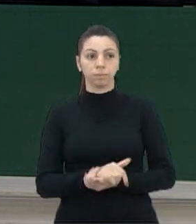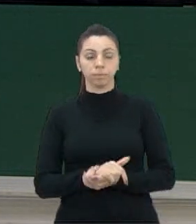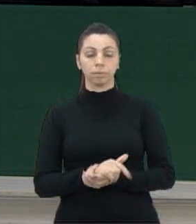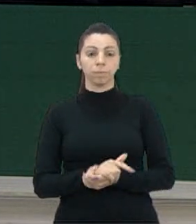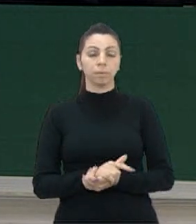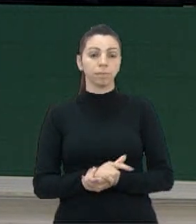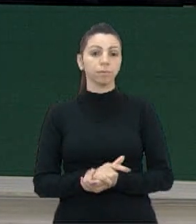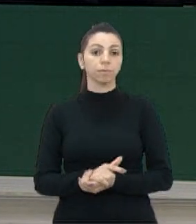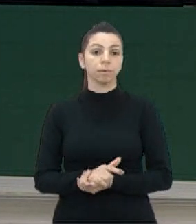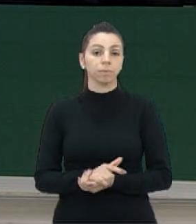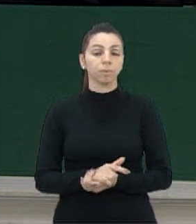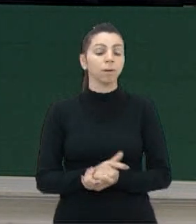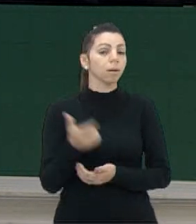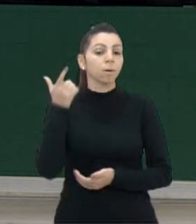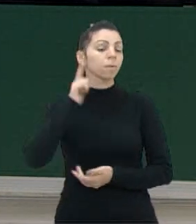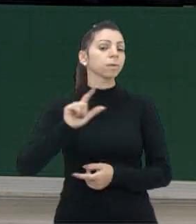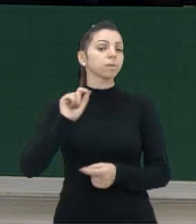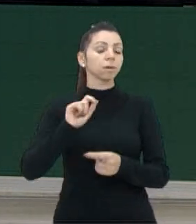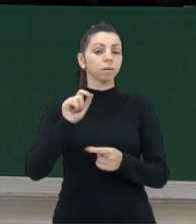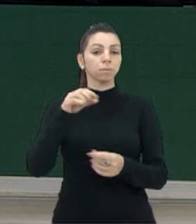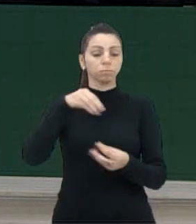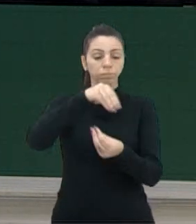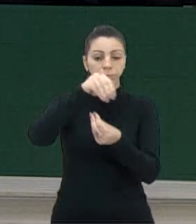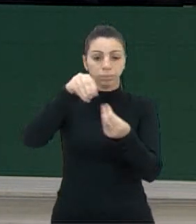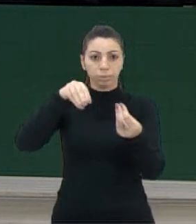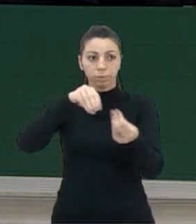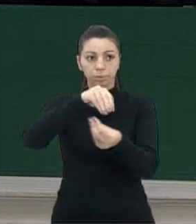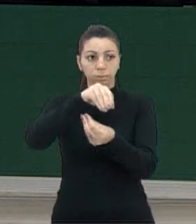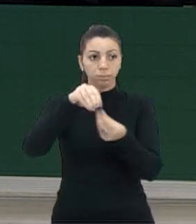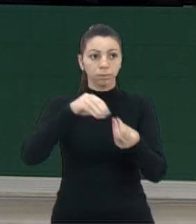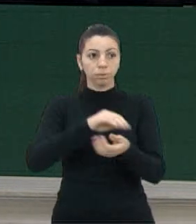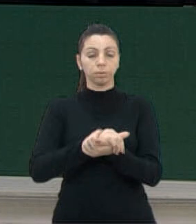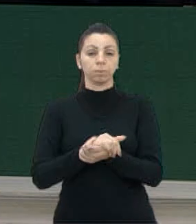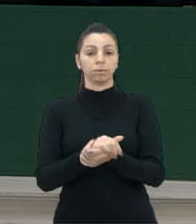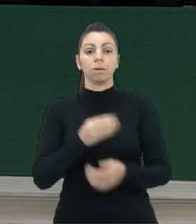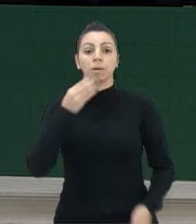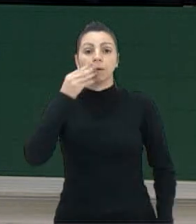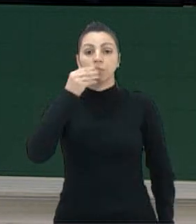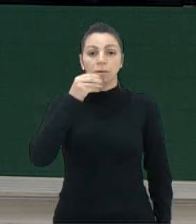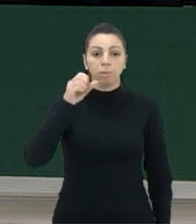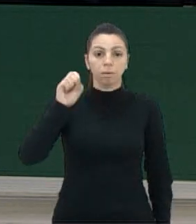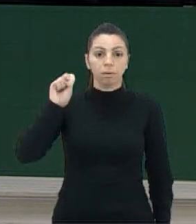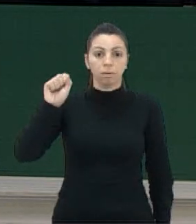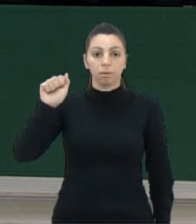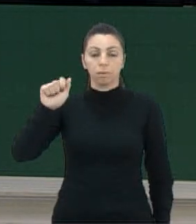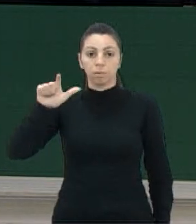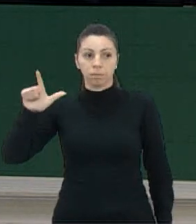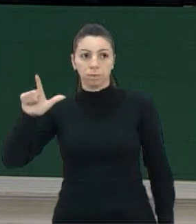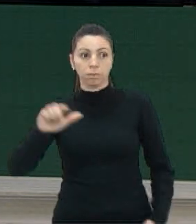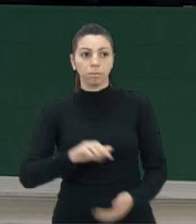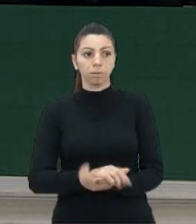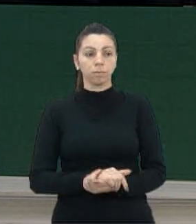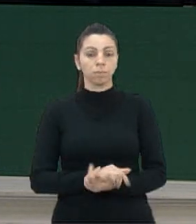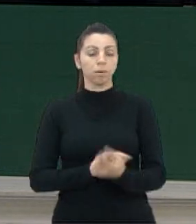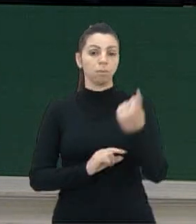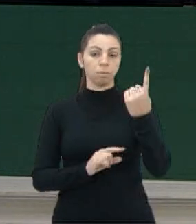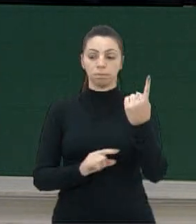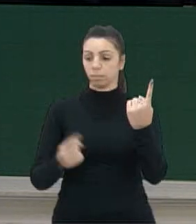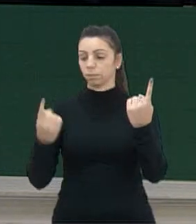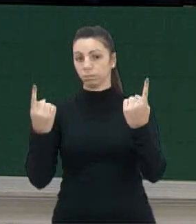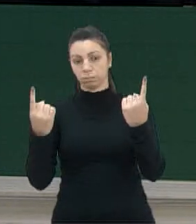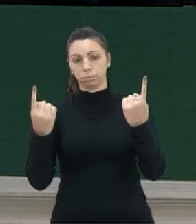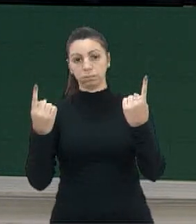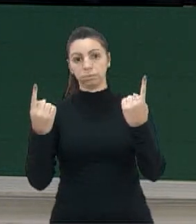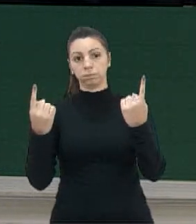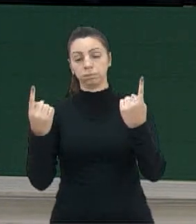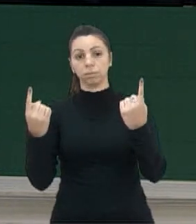uma desses átomos envolvidos aqui. Então o sódio aparece uma vez e o cloro aparece uma vez, a soma